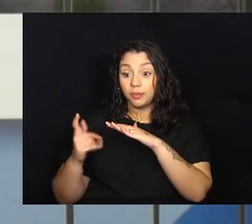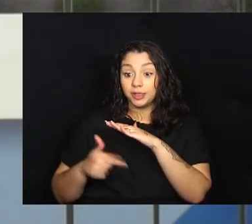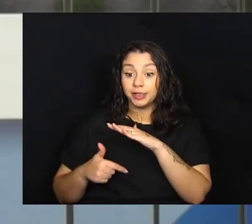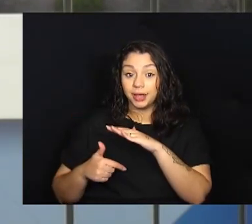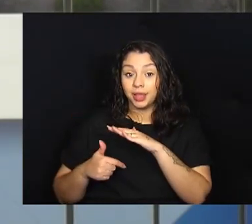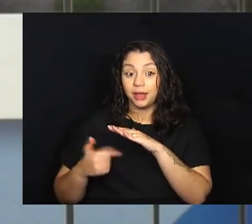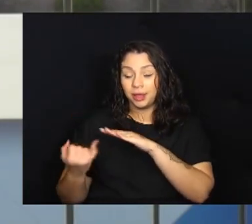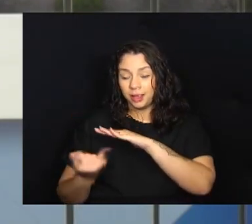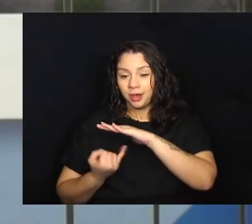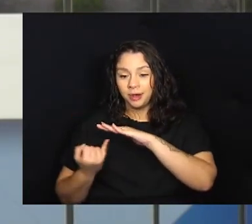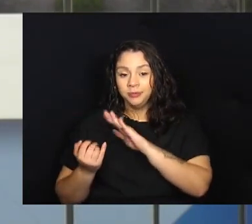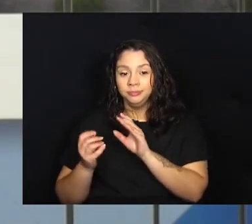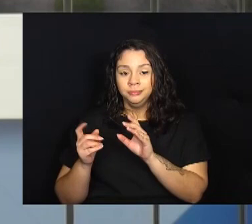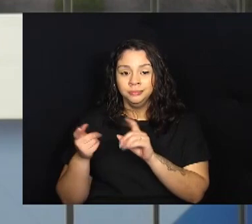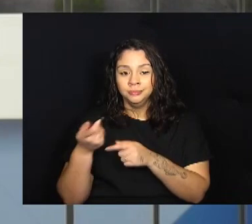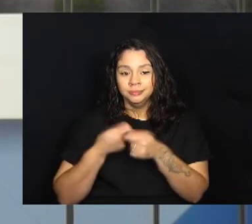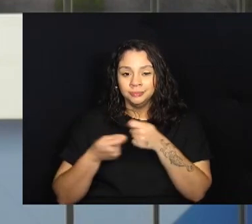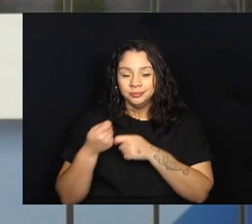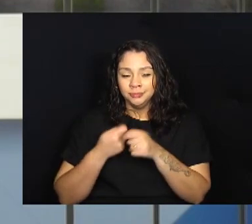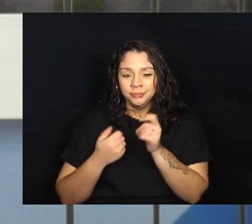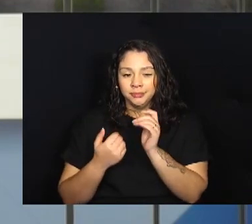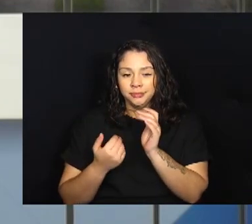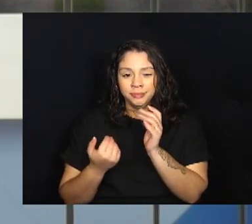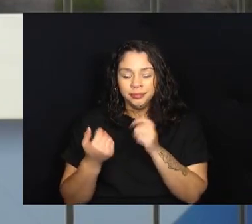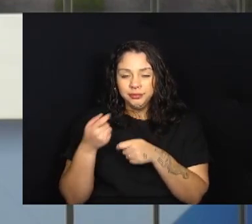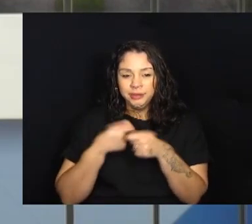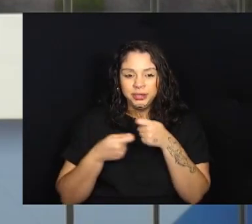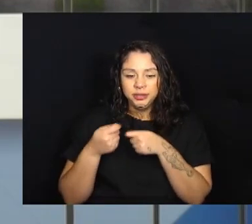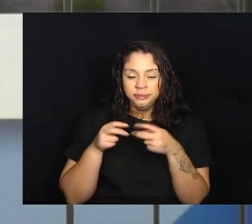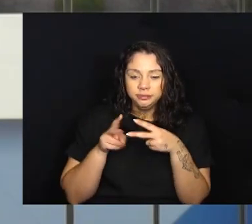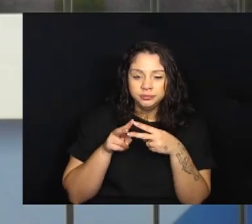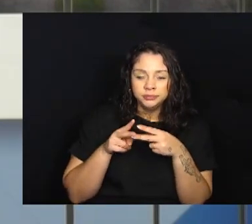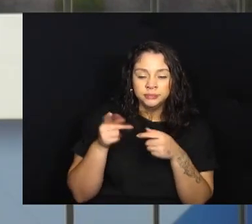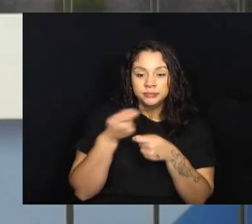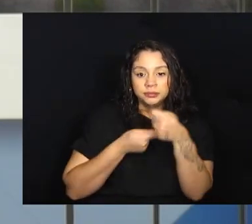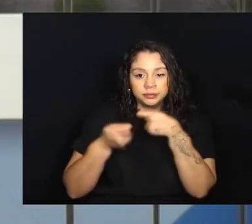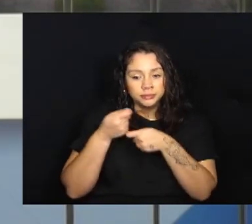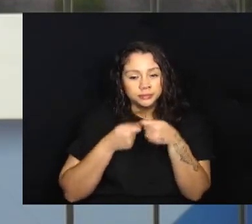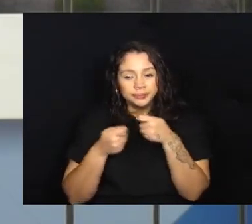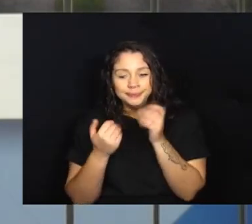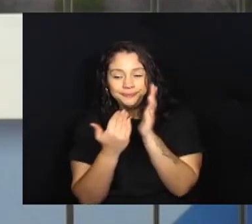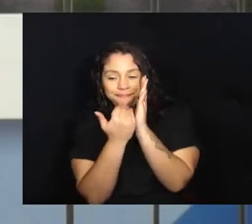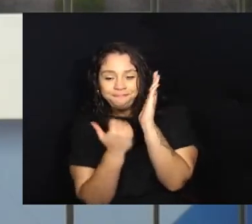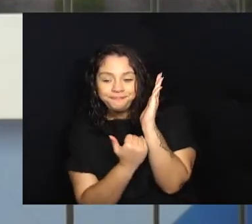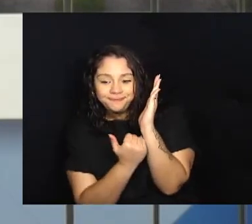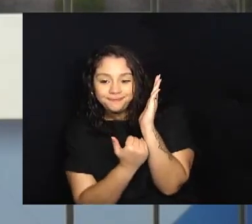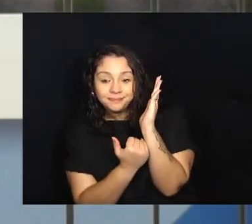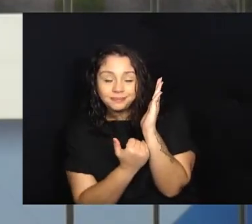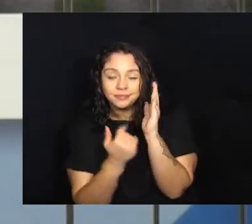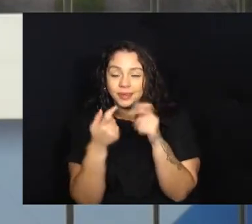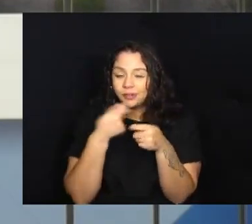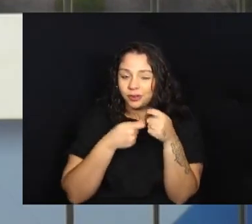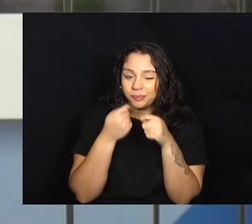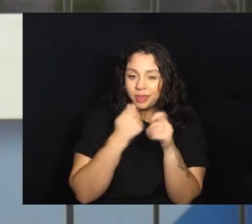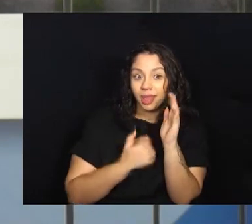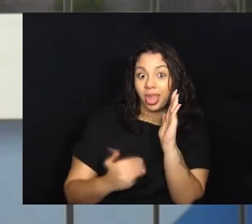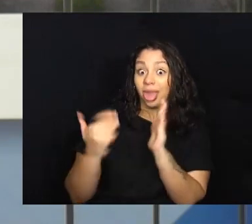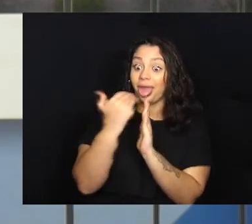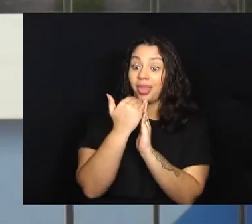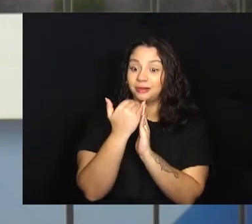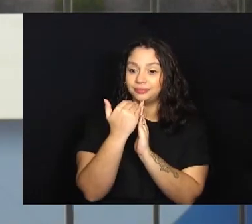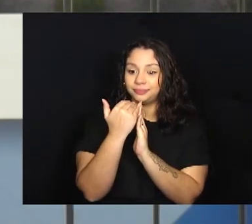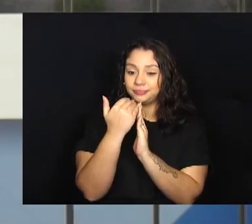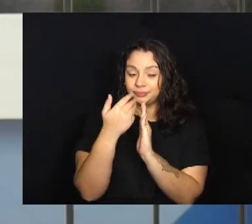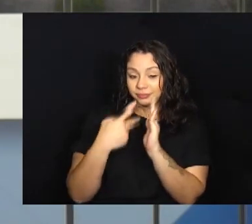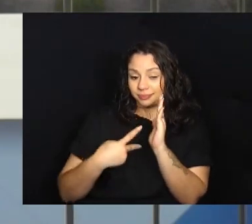baixo, né? Porque a gente tem duas economias, né? Muitas vezes fala a economia, mas aí tem economia de baixo e tem economia de cima. E não necessariamente elas